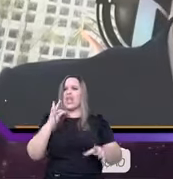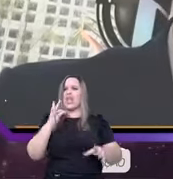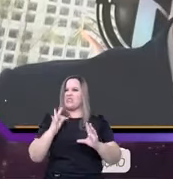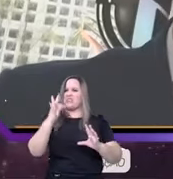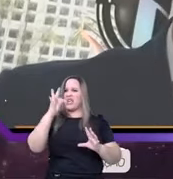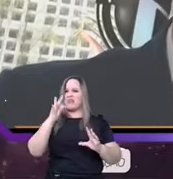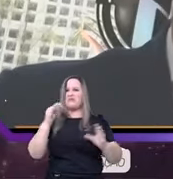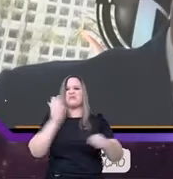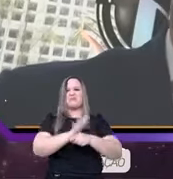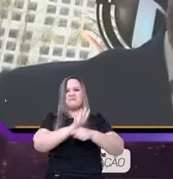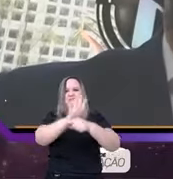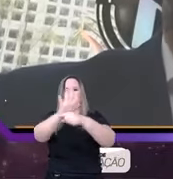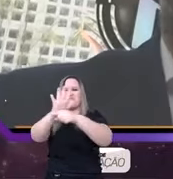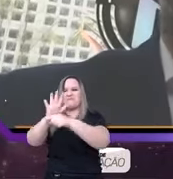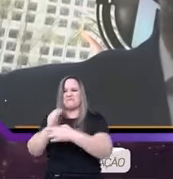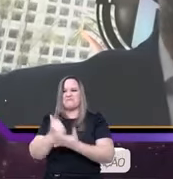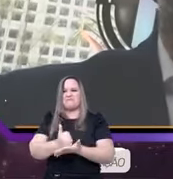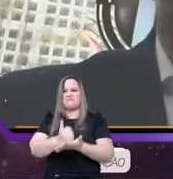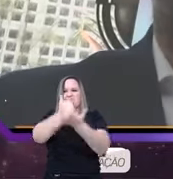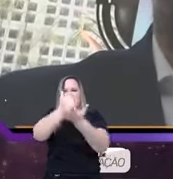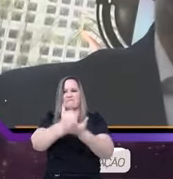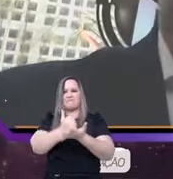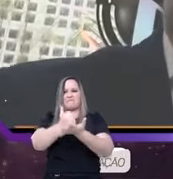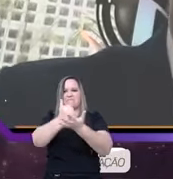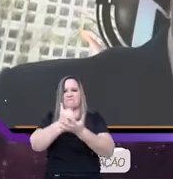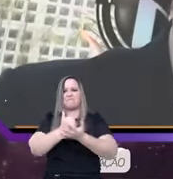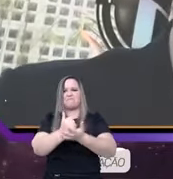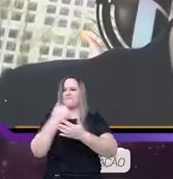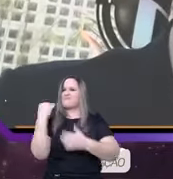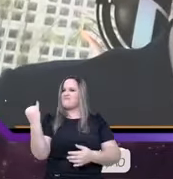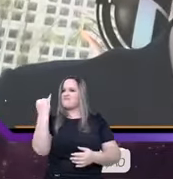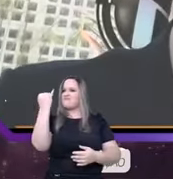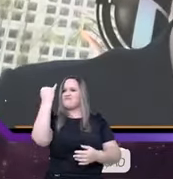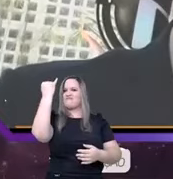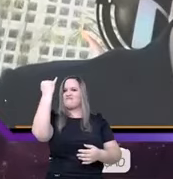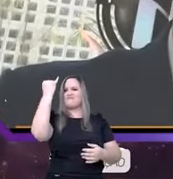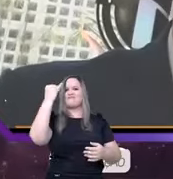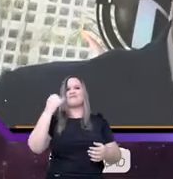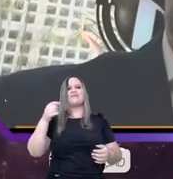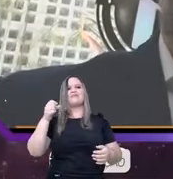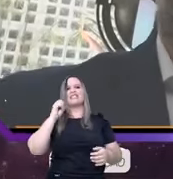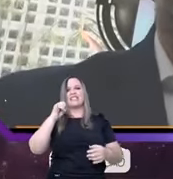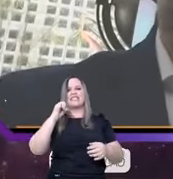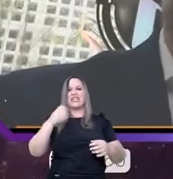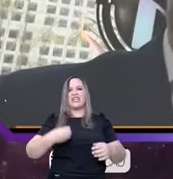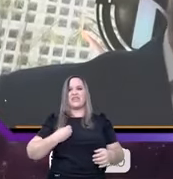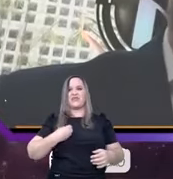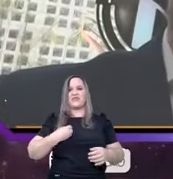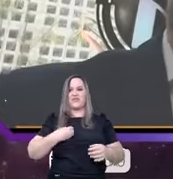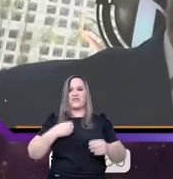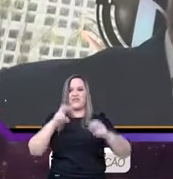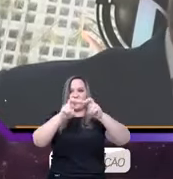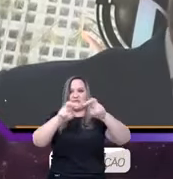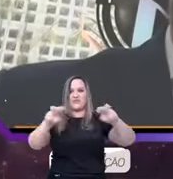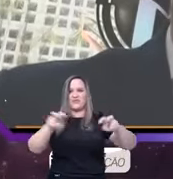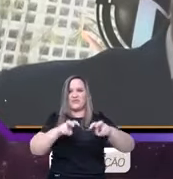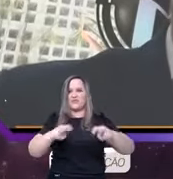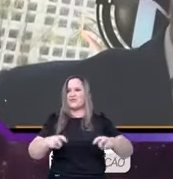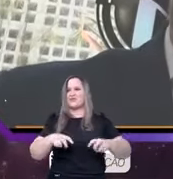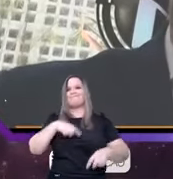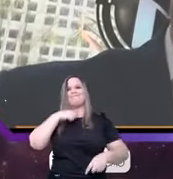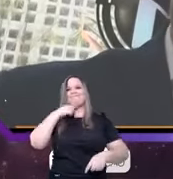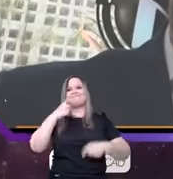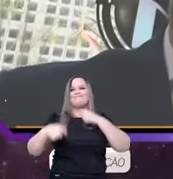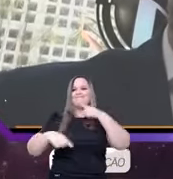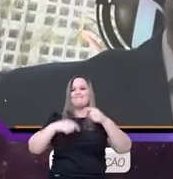isso. A gente sabe que se tivéssemos muitas vezes reunido todos juntos fisicamente, aquele desconforto da